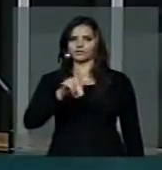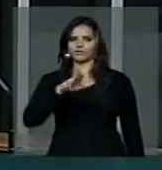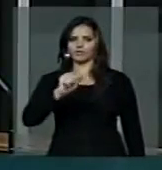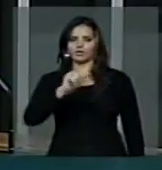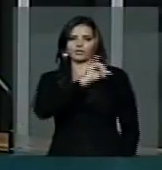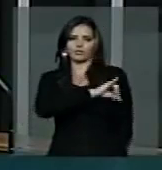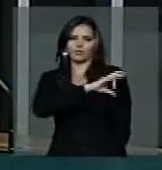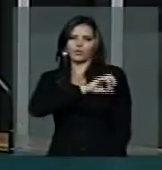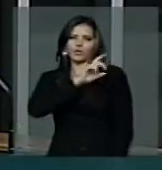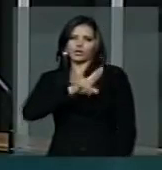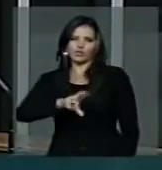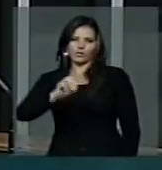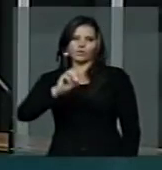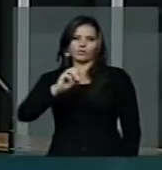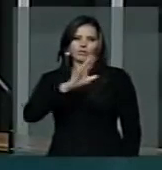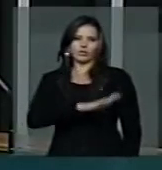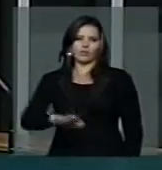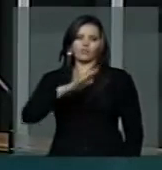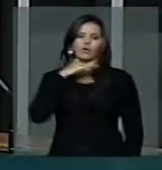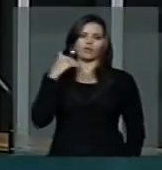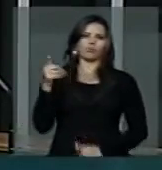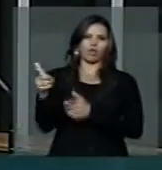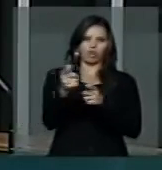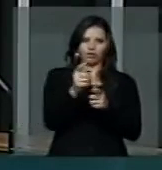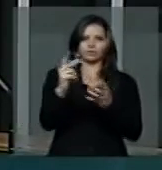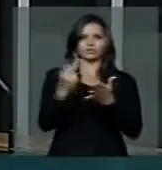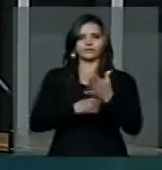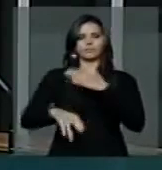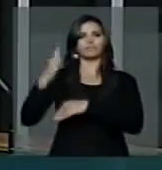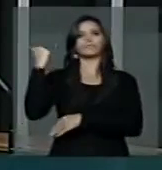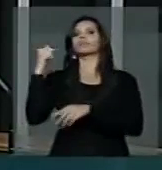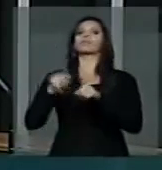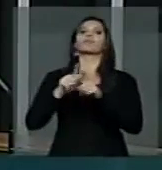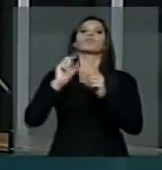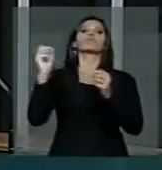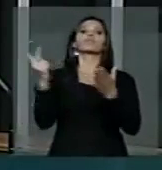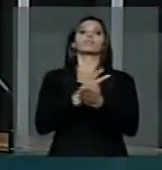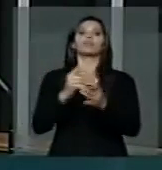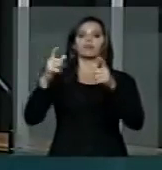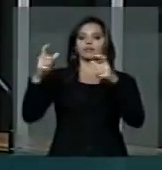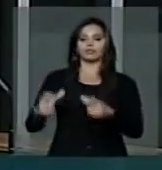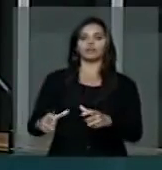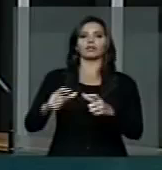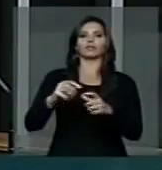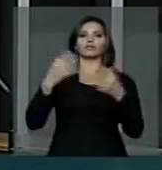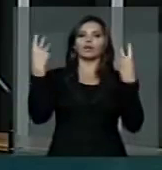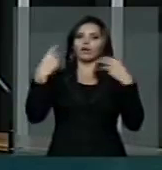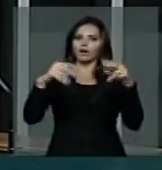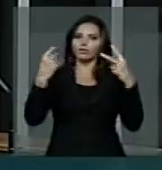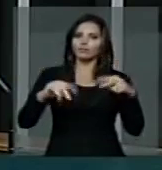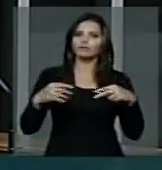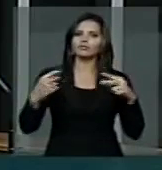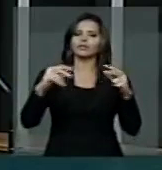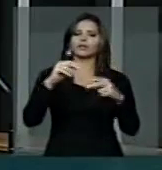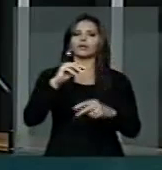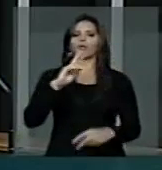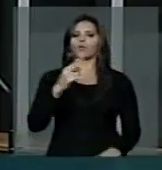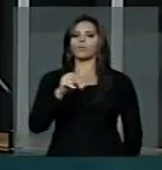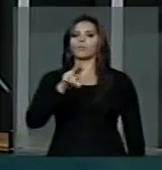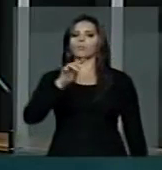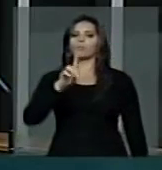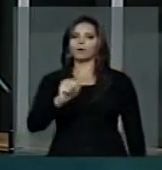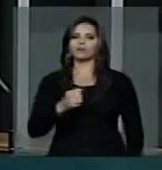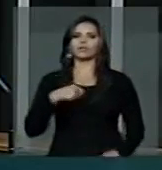Janeiro, e para tratar da situação dos terreiros de candomblés e centros de umbanda, alvos de